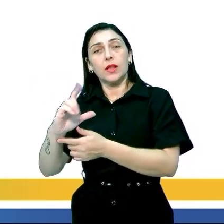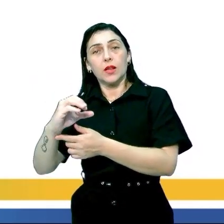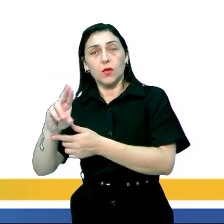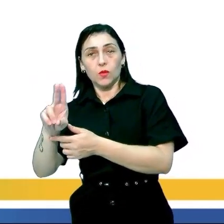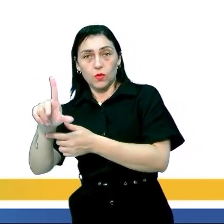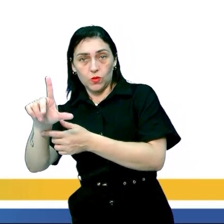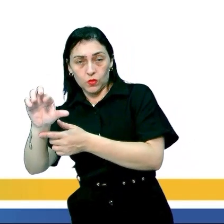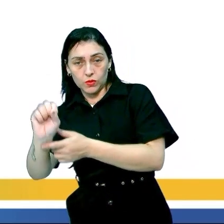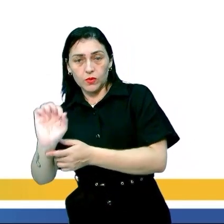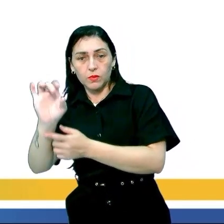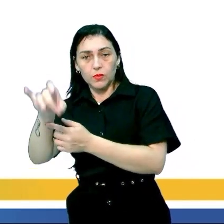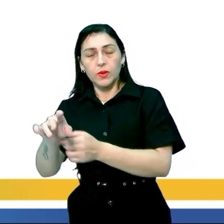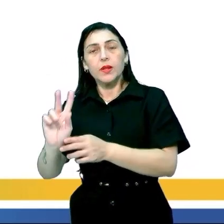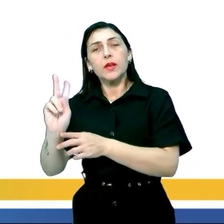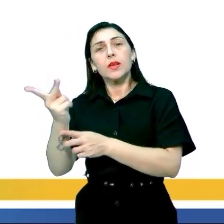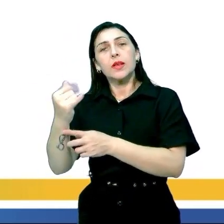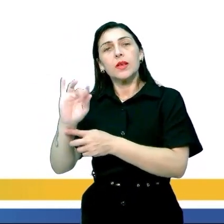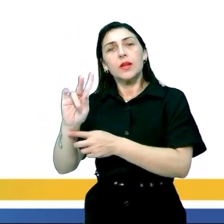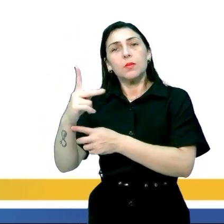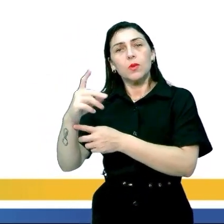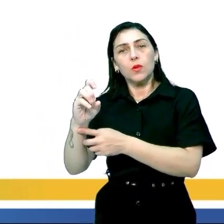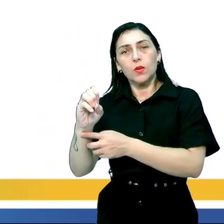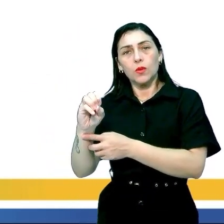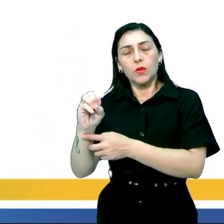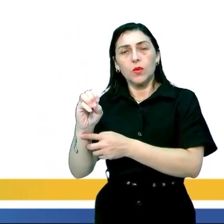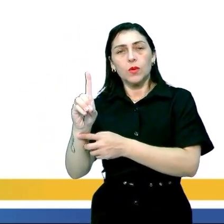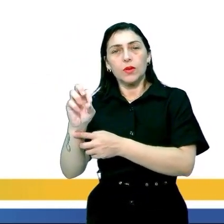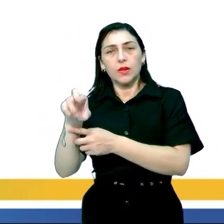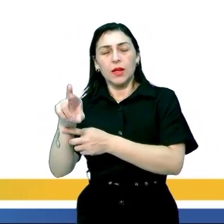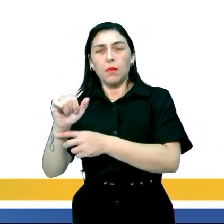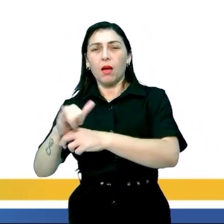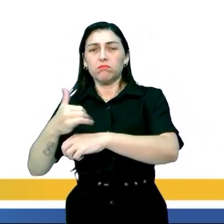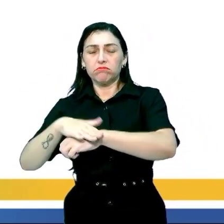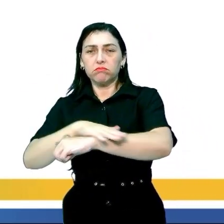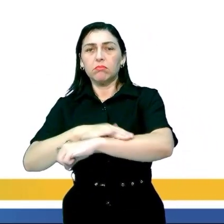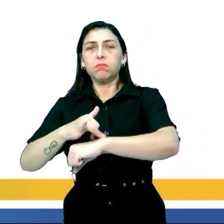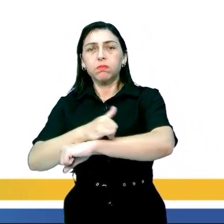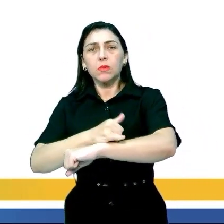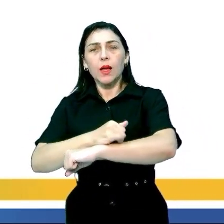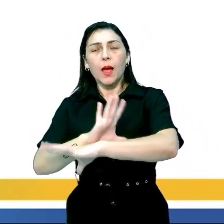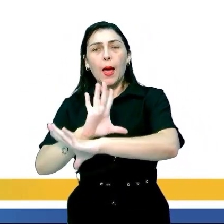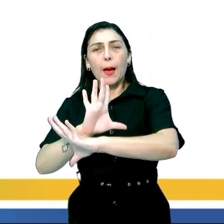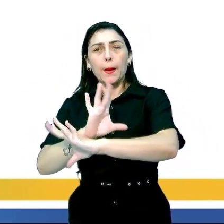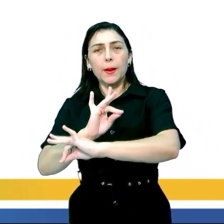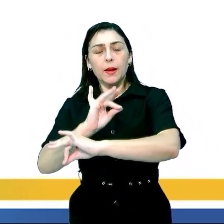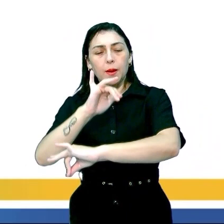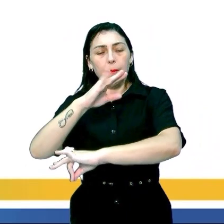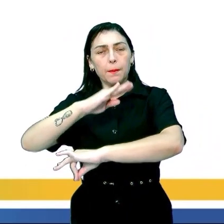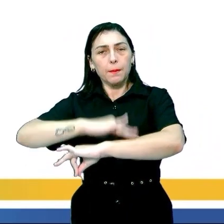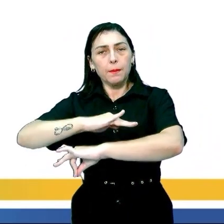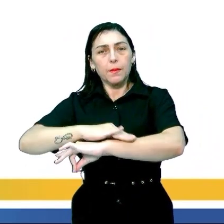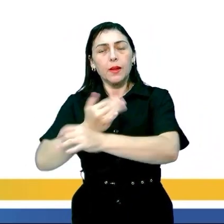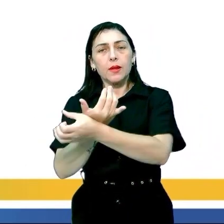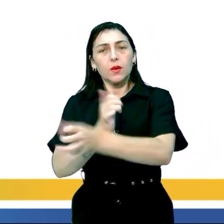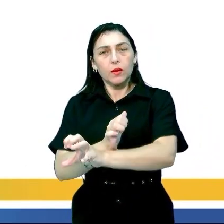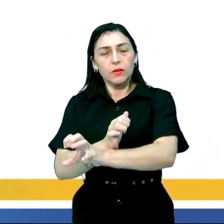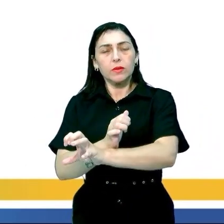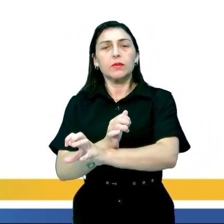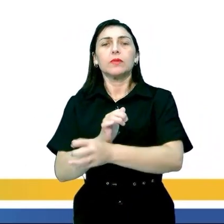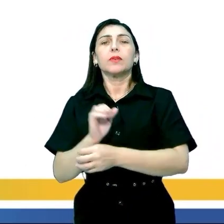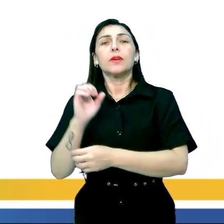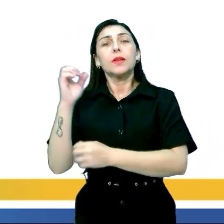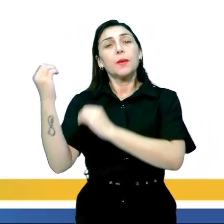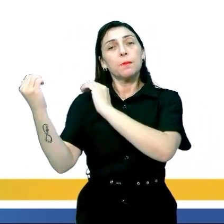pilosos. E por último, temos a hipoderme, que é a camada de gordura, que fixa a pele em ossos e músculos, tá